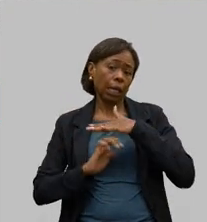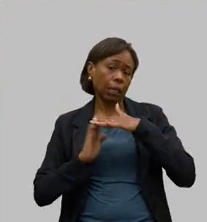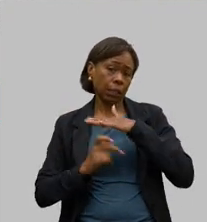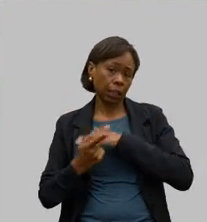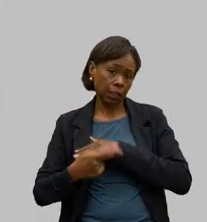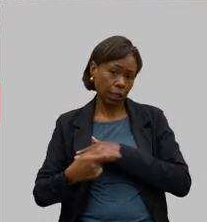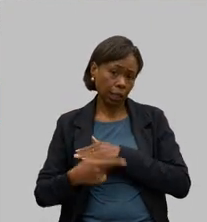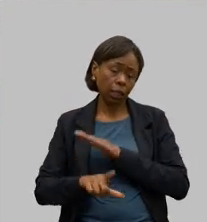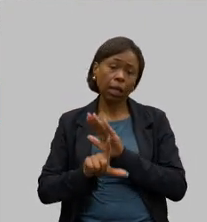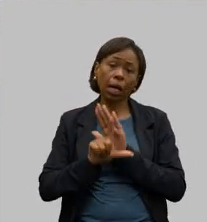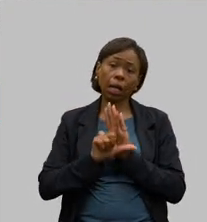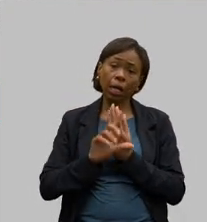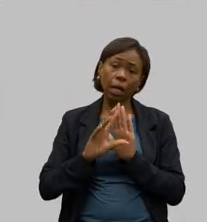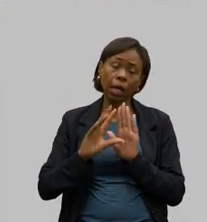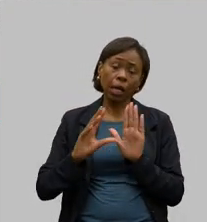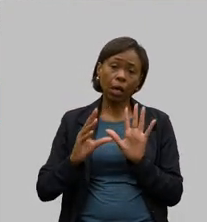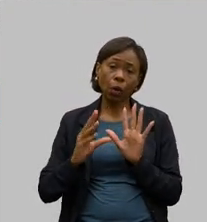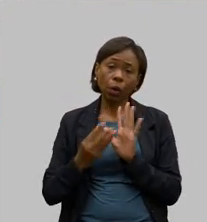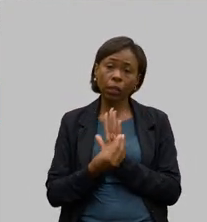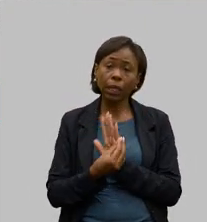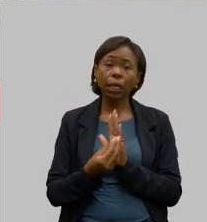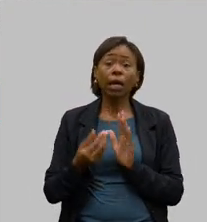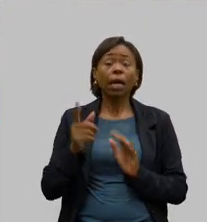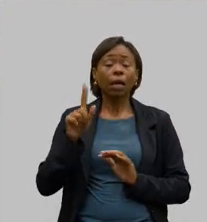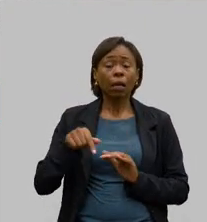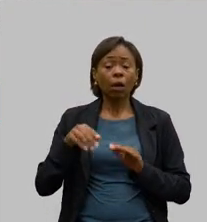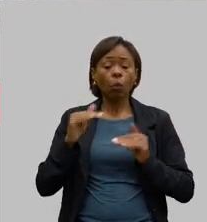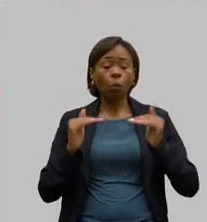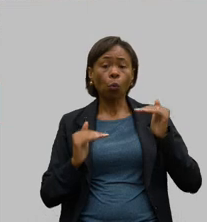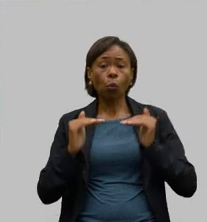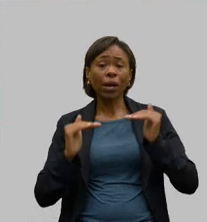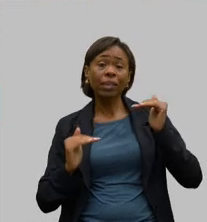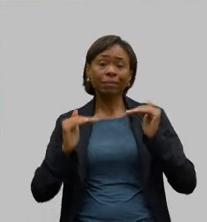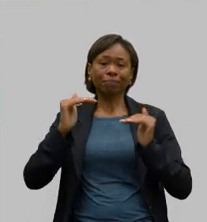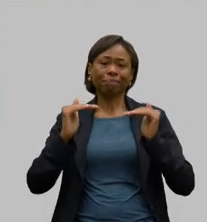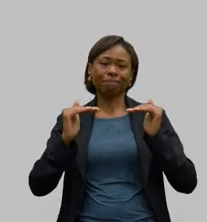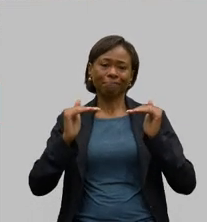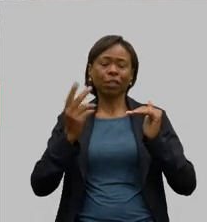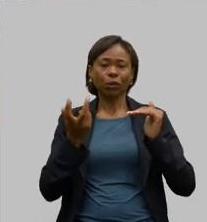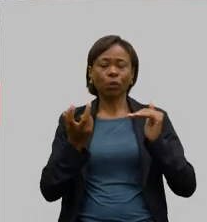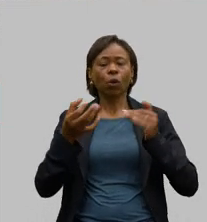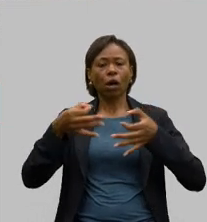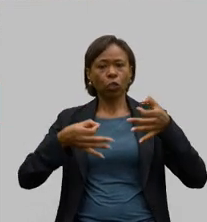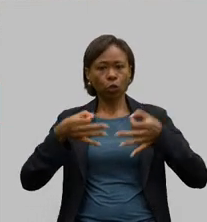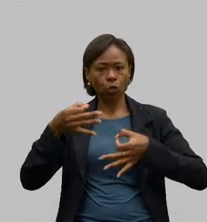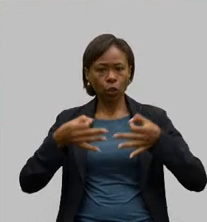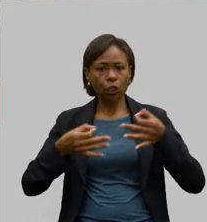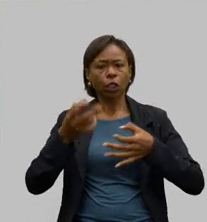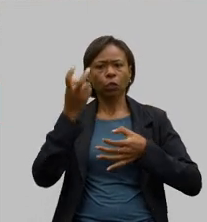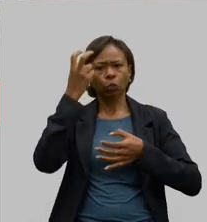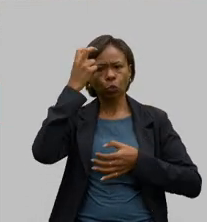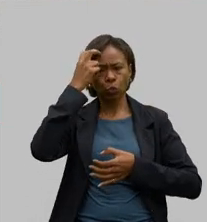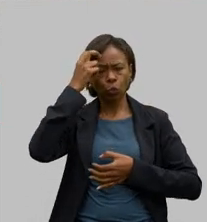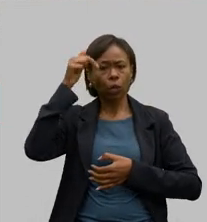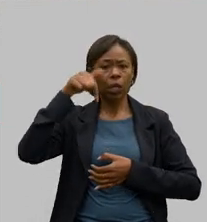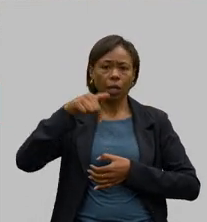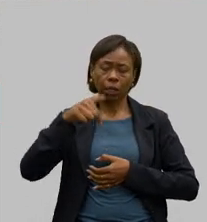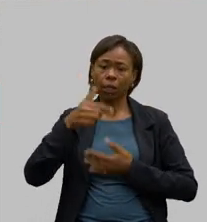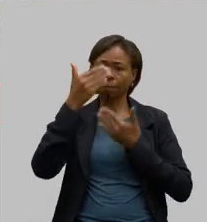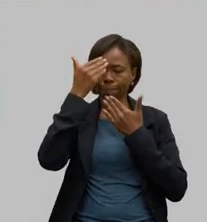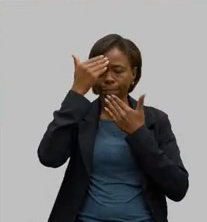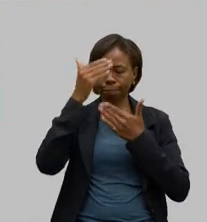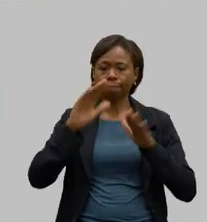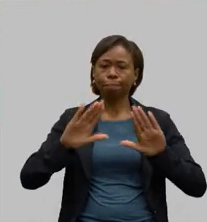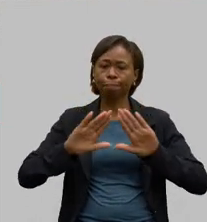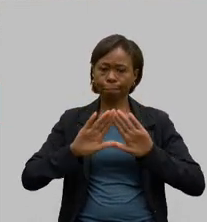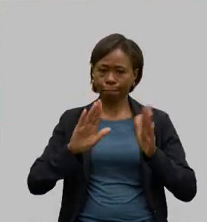ranet eu acho que é um equilíbrio uma Justiça com a cultura do estado muito grande eu agradeço essa casa pela aprovação desse projeto